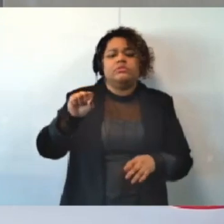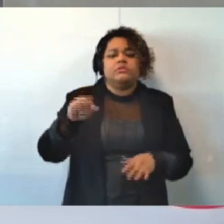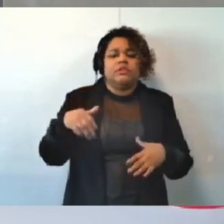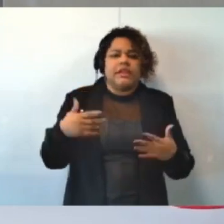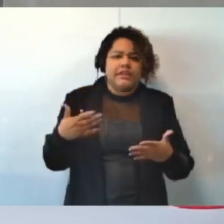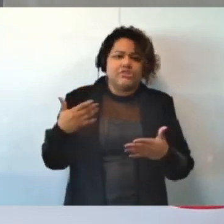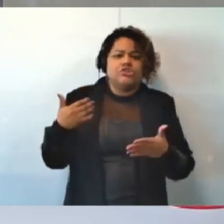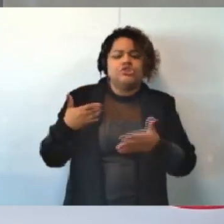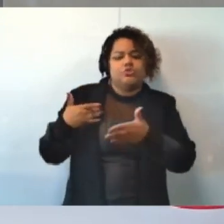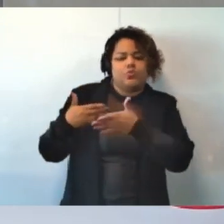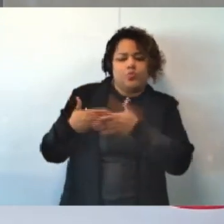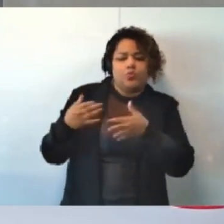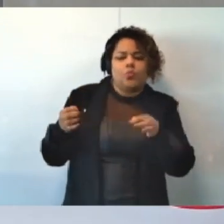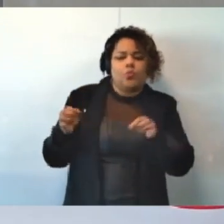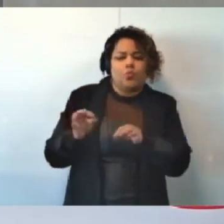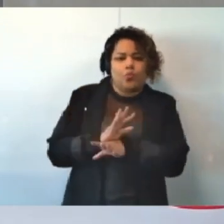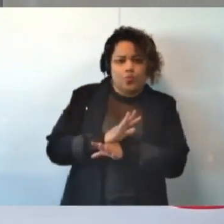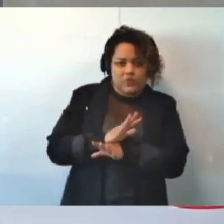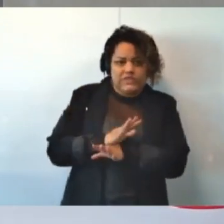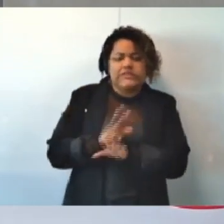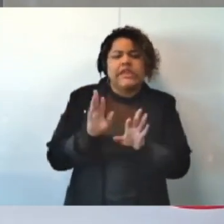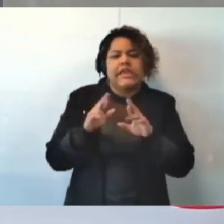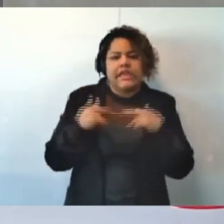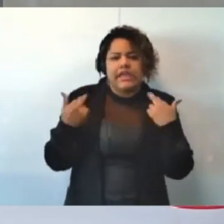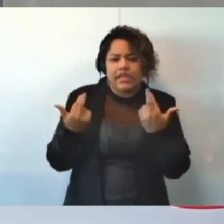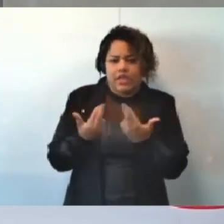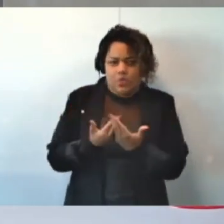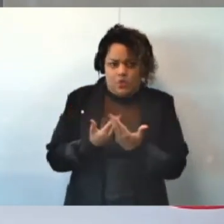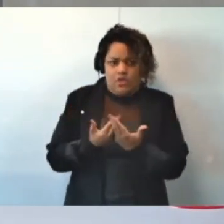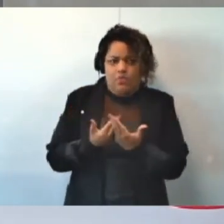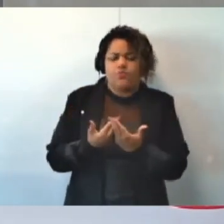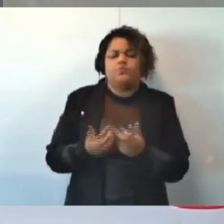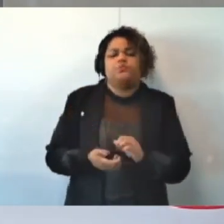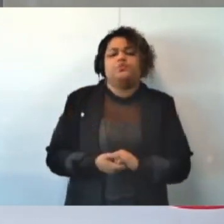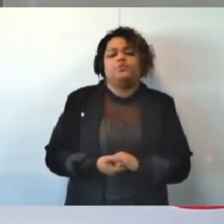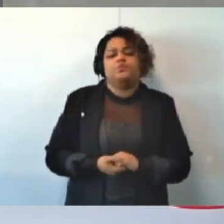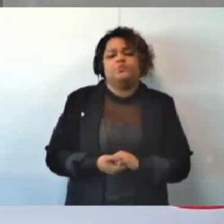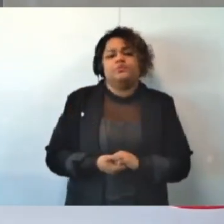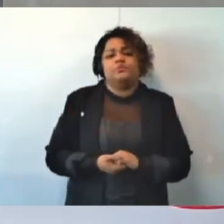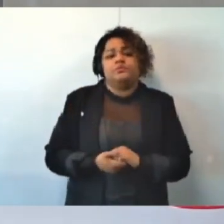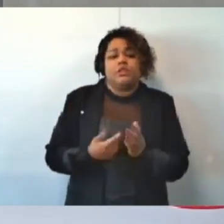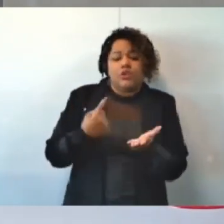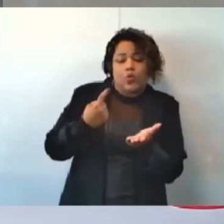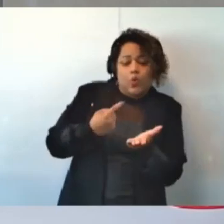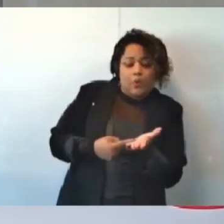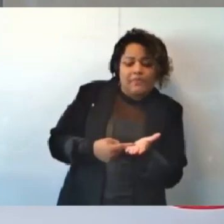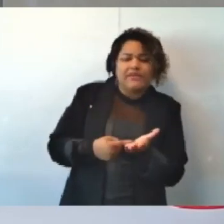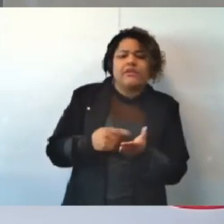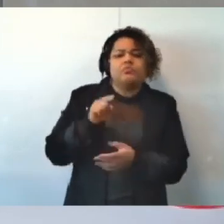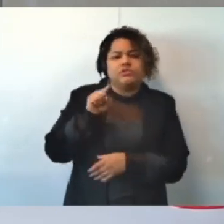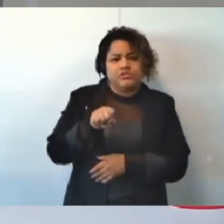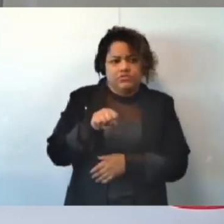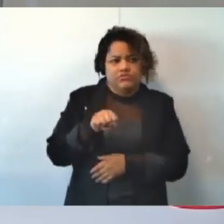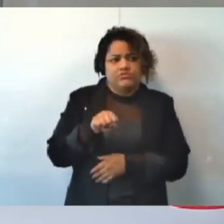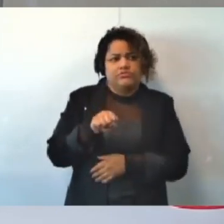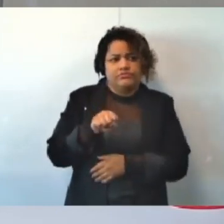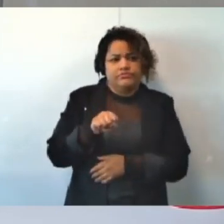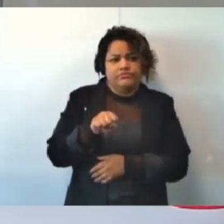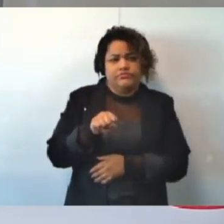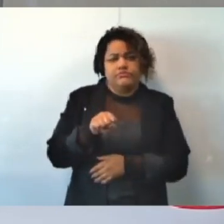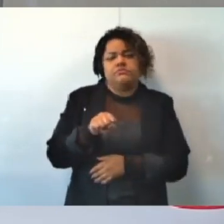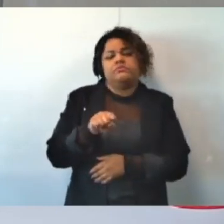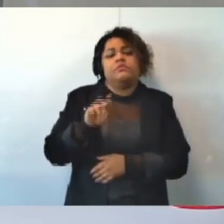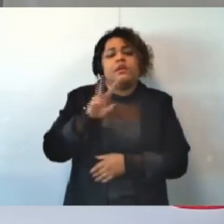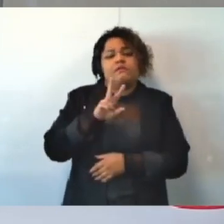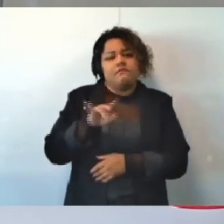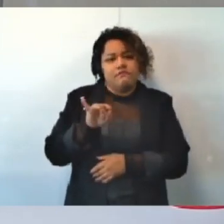ao encerramento dessa reunião e ficamos, então, acordados dessa forma. Tá? Vamos trabalhar,